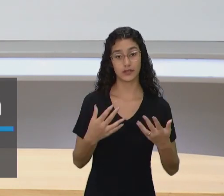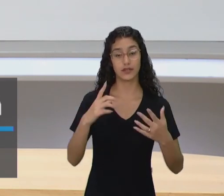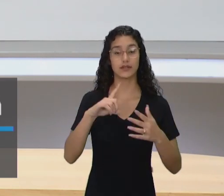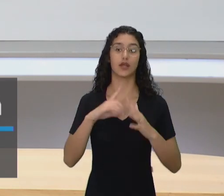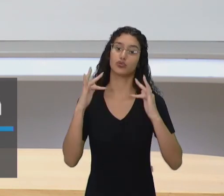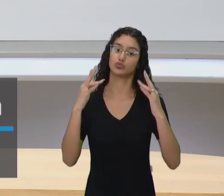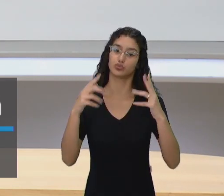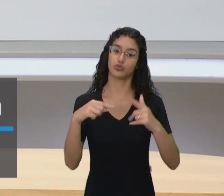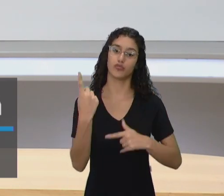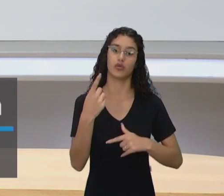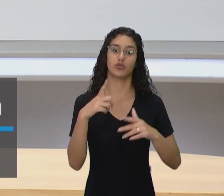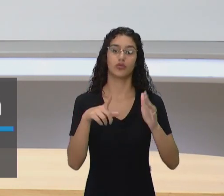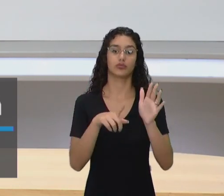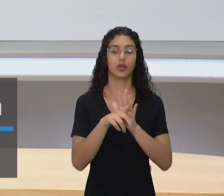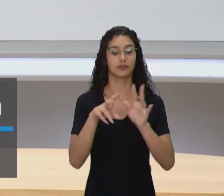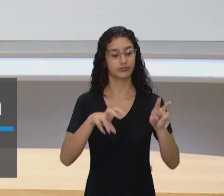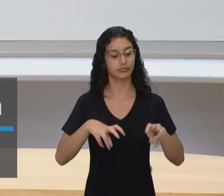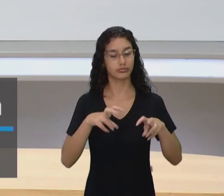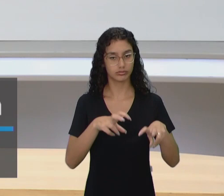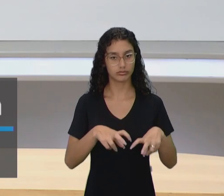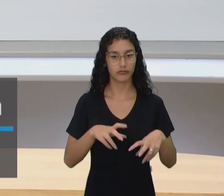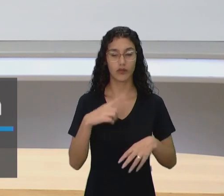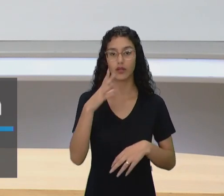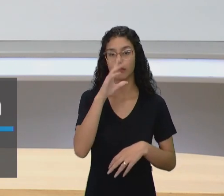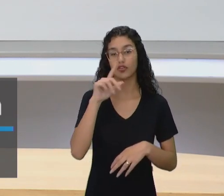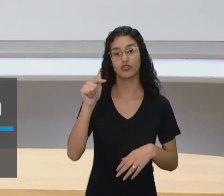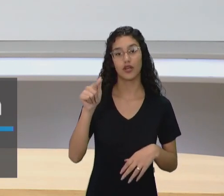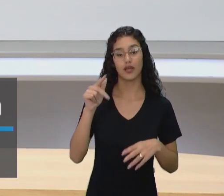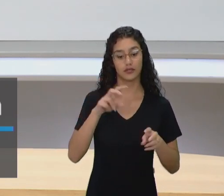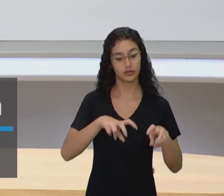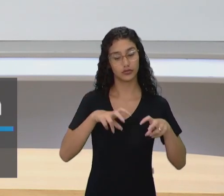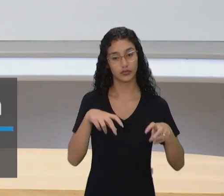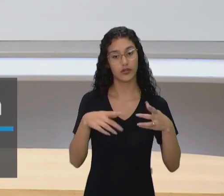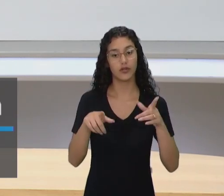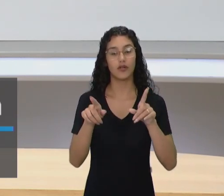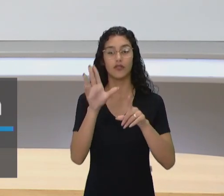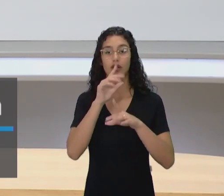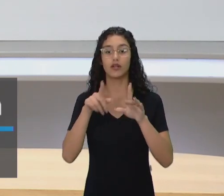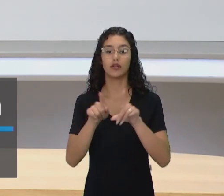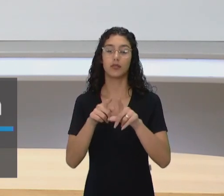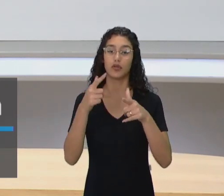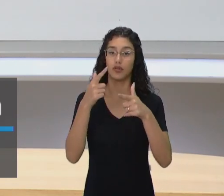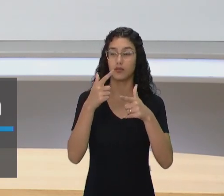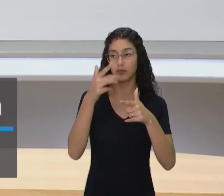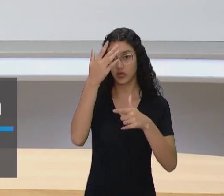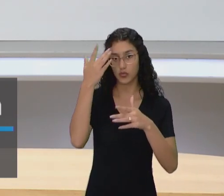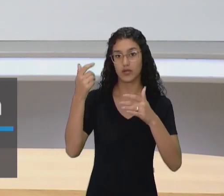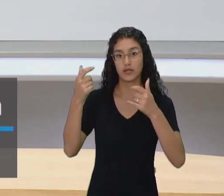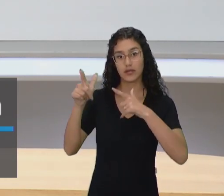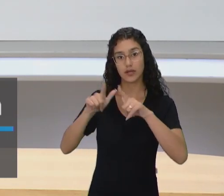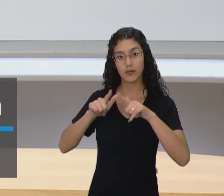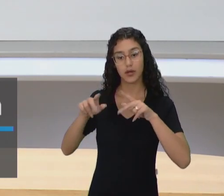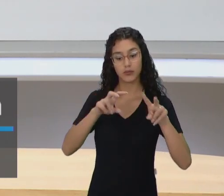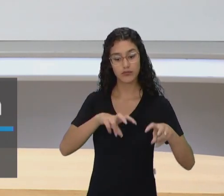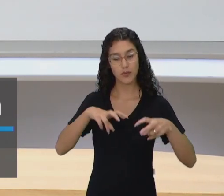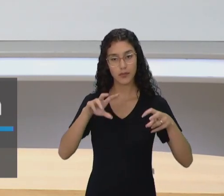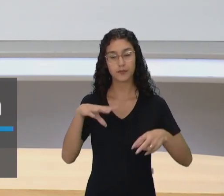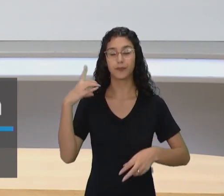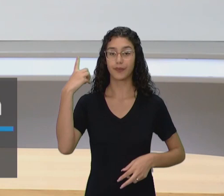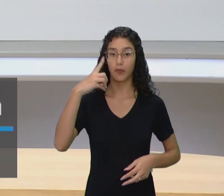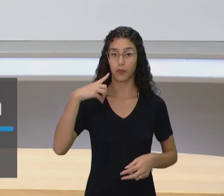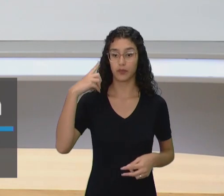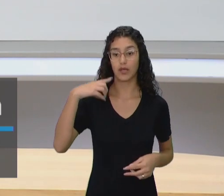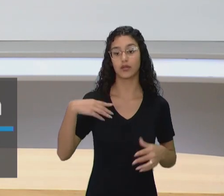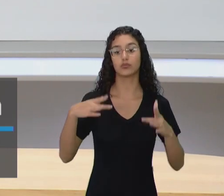tem tudo a ver com a questão da agricultura, né? Ou seja, a gente está falando de agricultura, então a gente está falando dos produtores rurais. Então, são deputados que